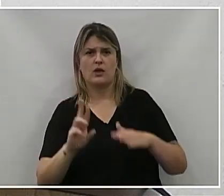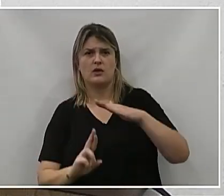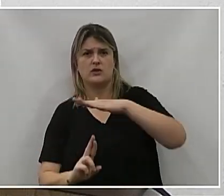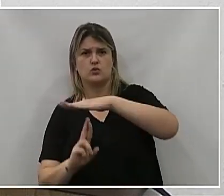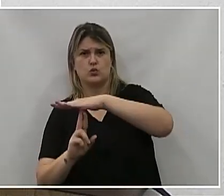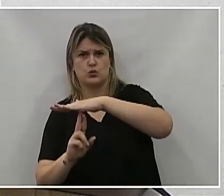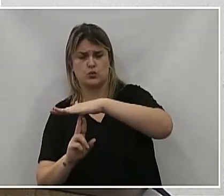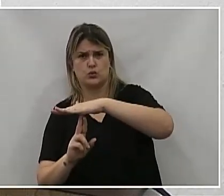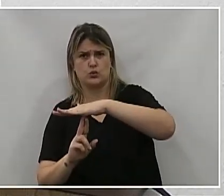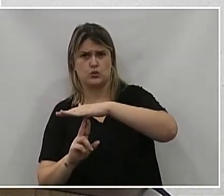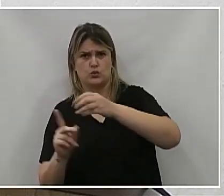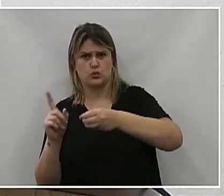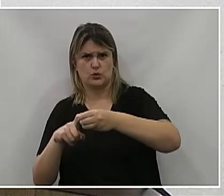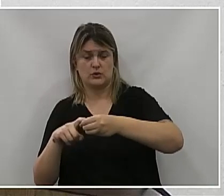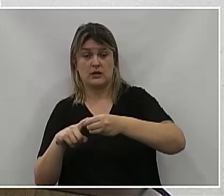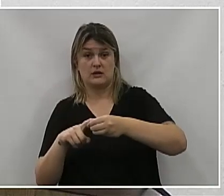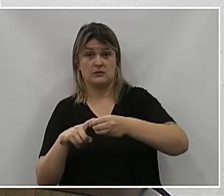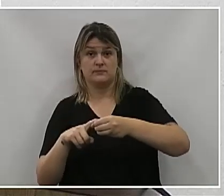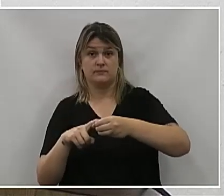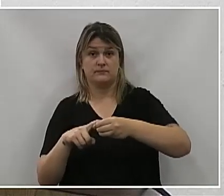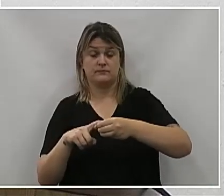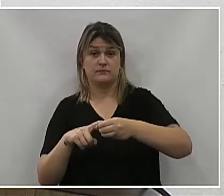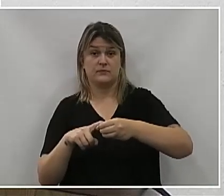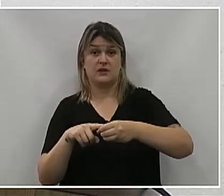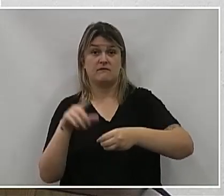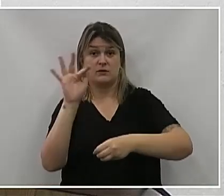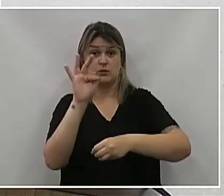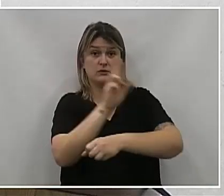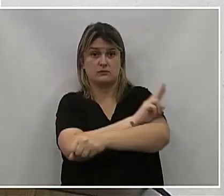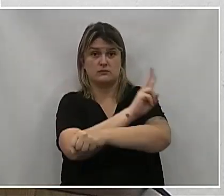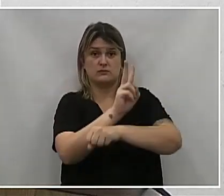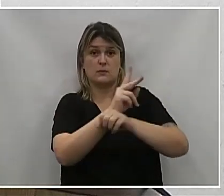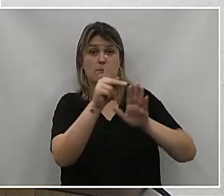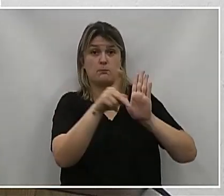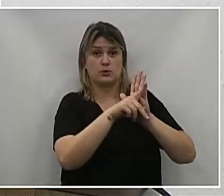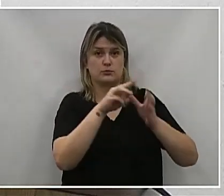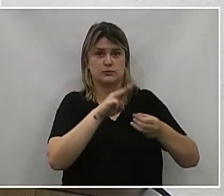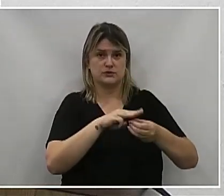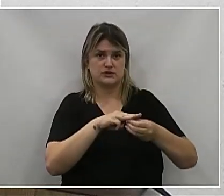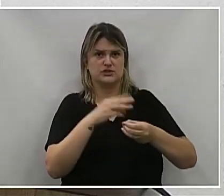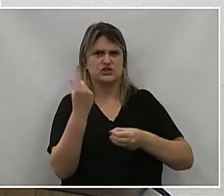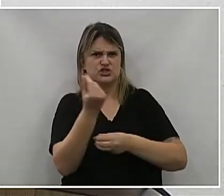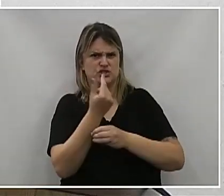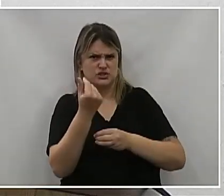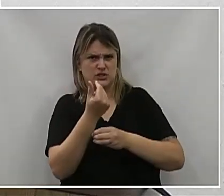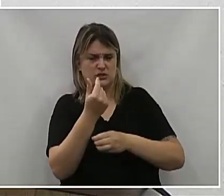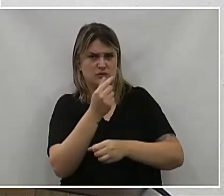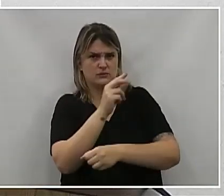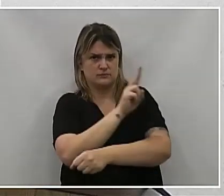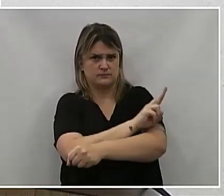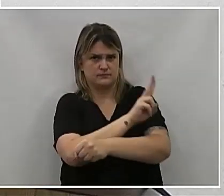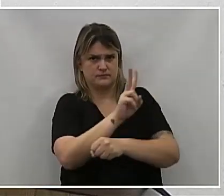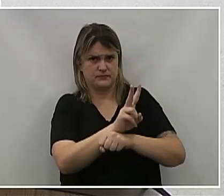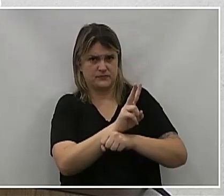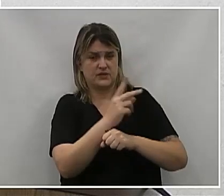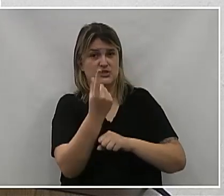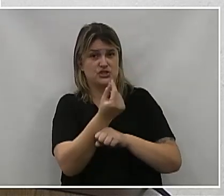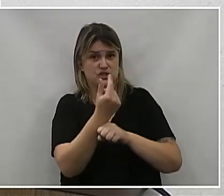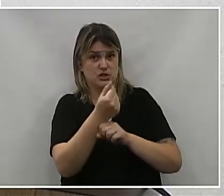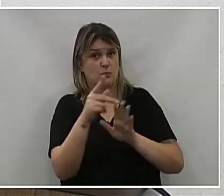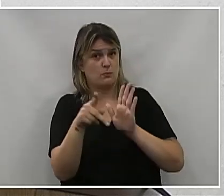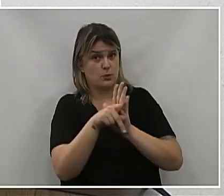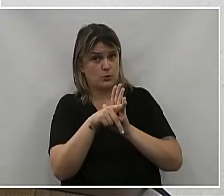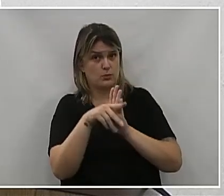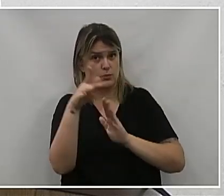reitoria. Ela é pública, ela pertence ao município. Tratado o dinheiro da Uniuv é tratado o dinheiro